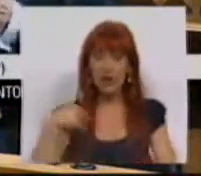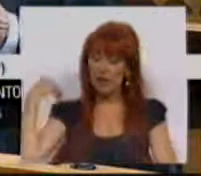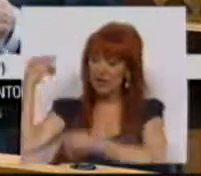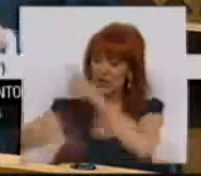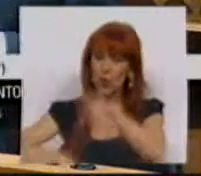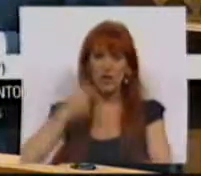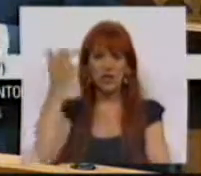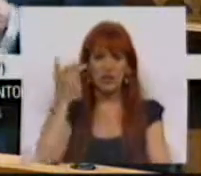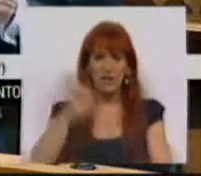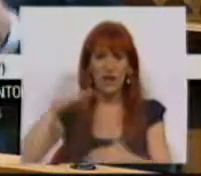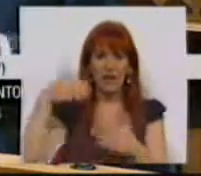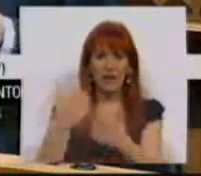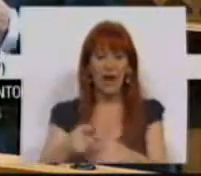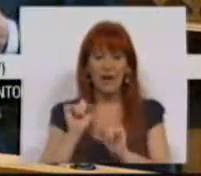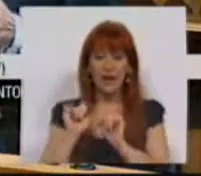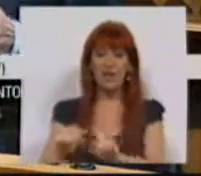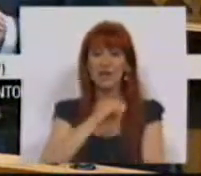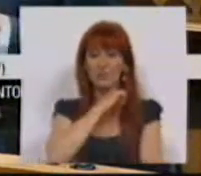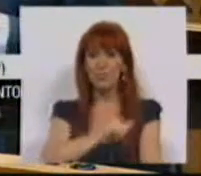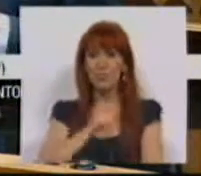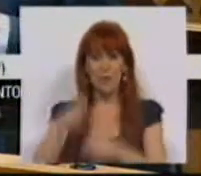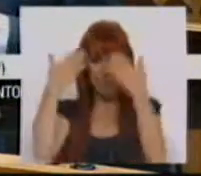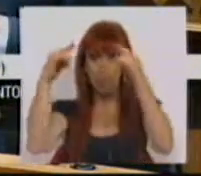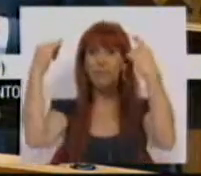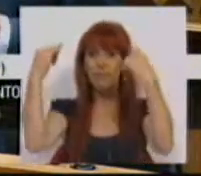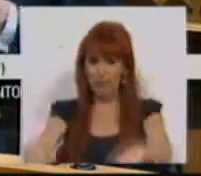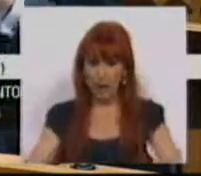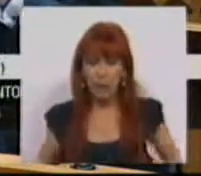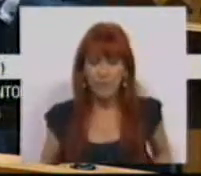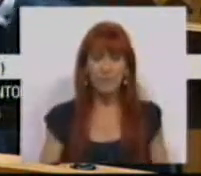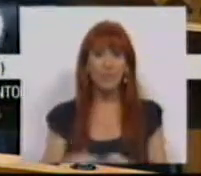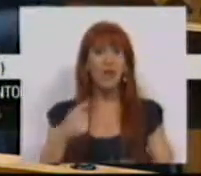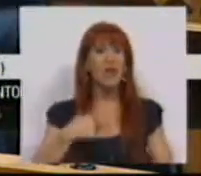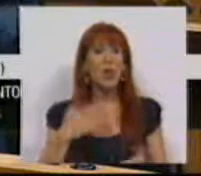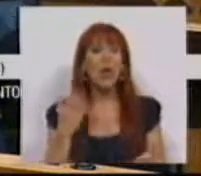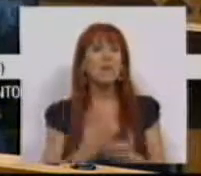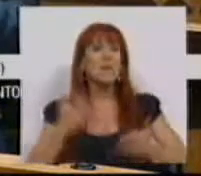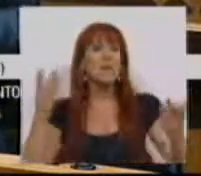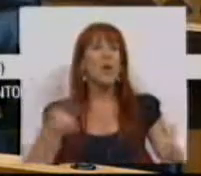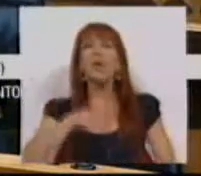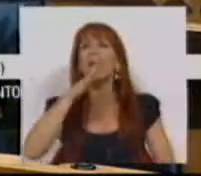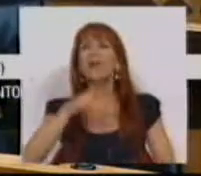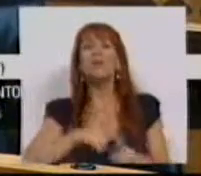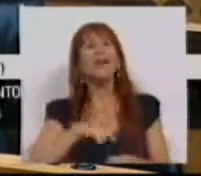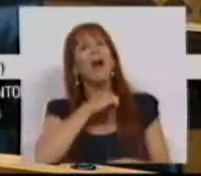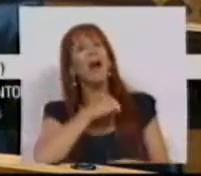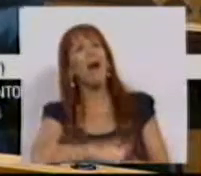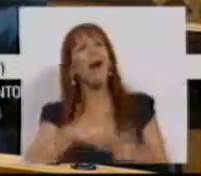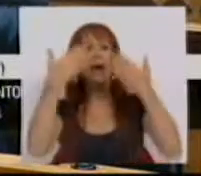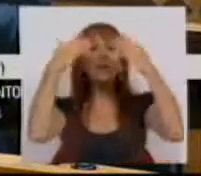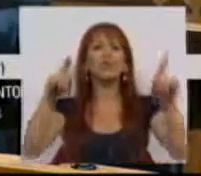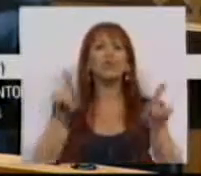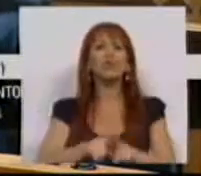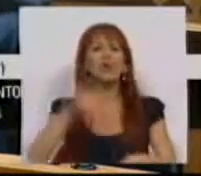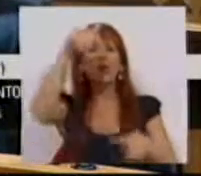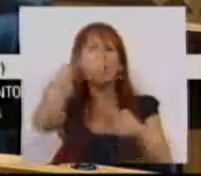vindo a fragilizar a sua legitimidade democrática. Não chega dizer que a legitimidade democrática